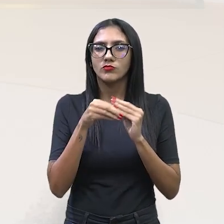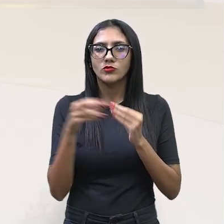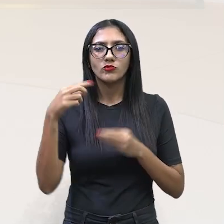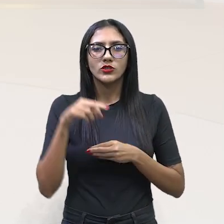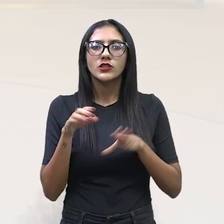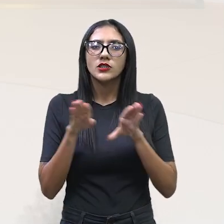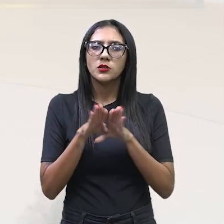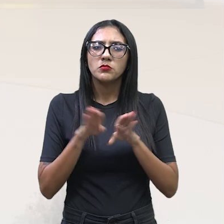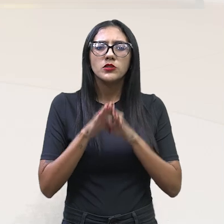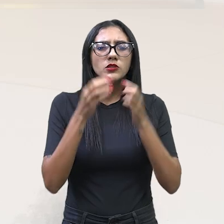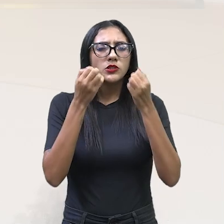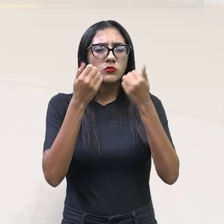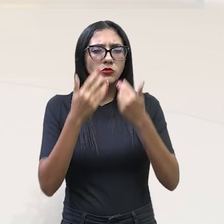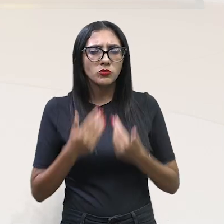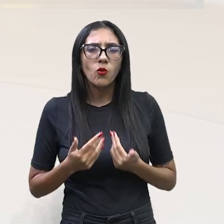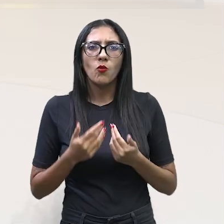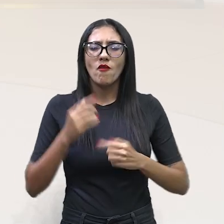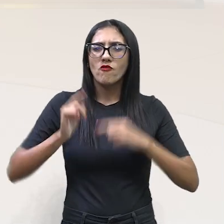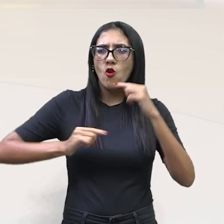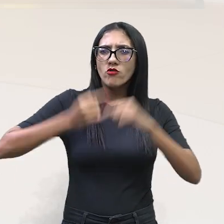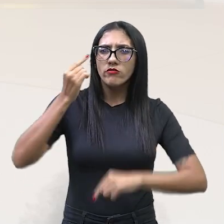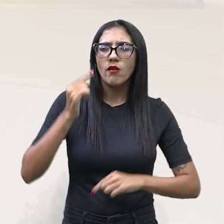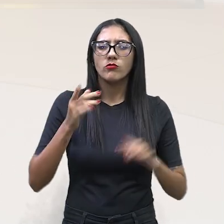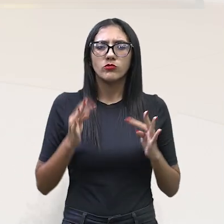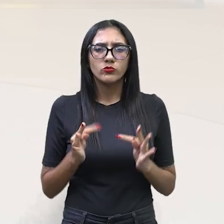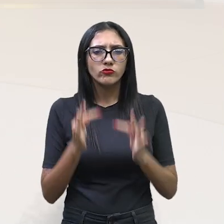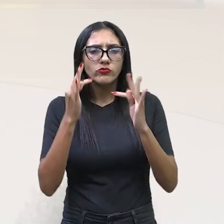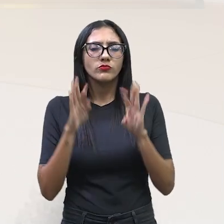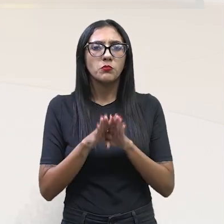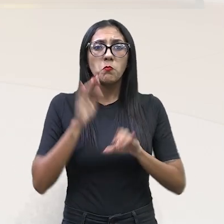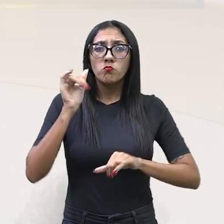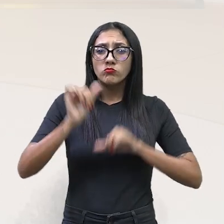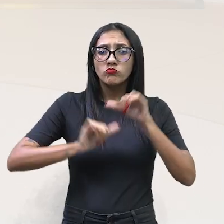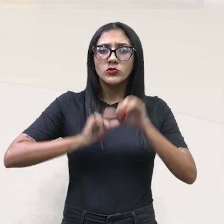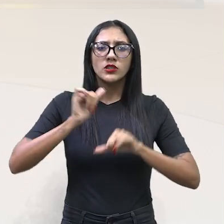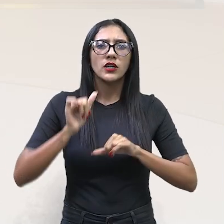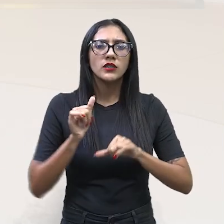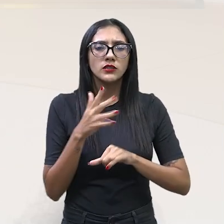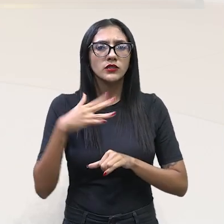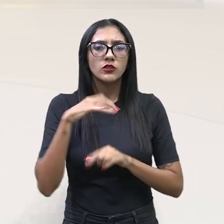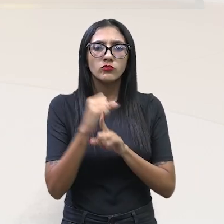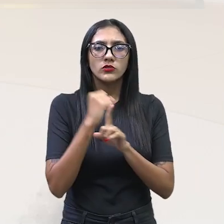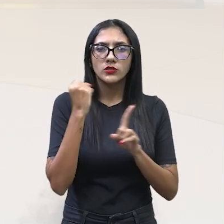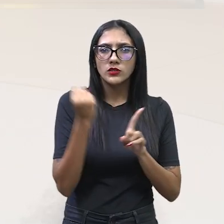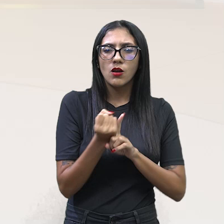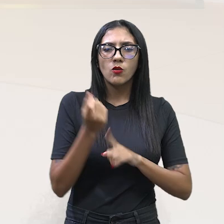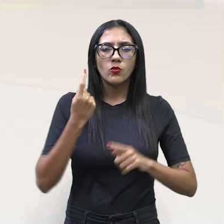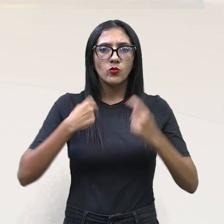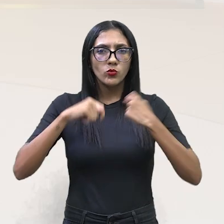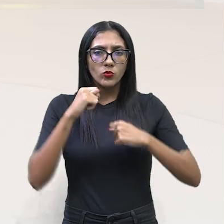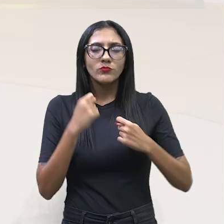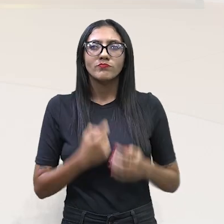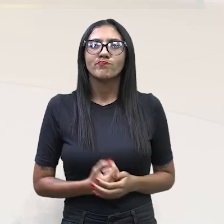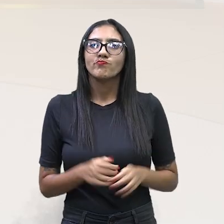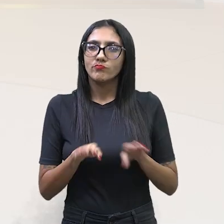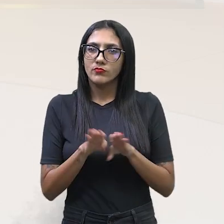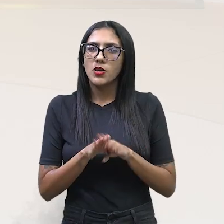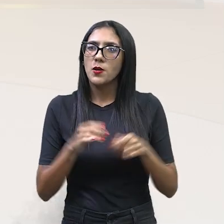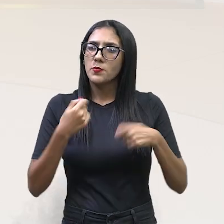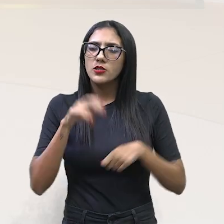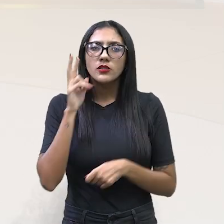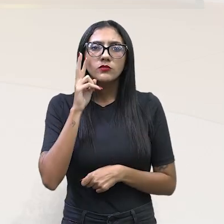ali de automação, avanço da tecnologia, mudanças nas necessidades sociais e econômicas, também vale a pena pensar